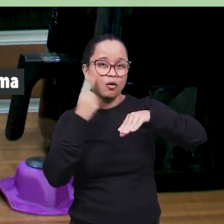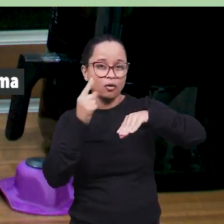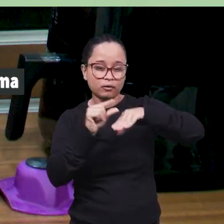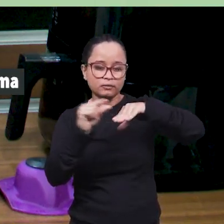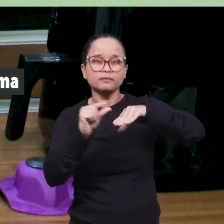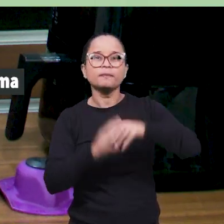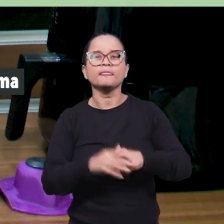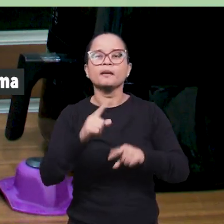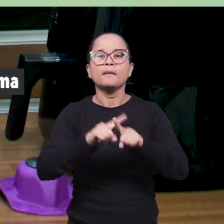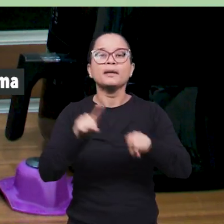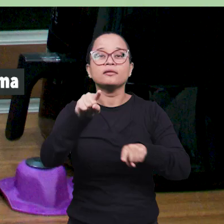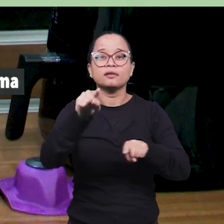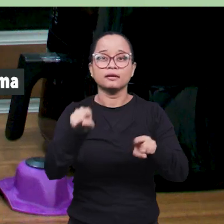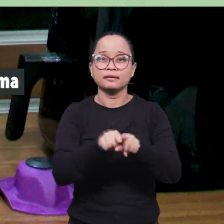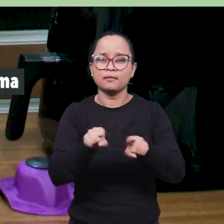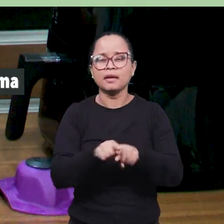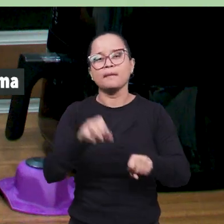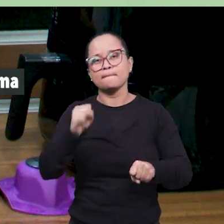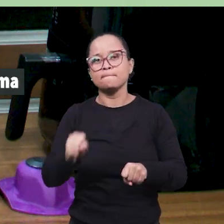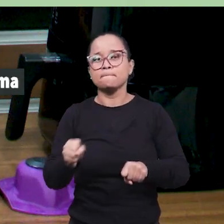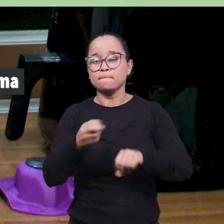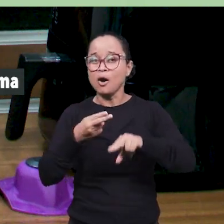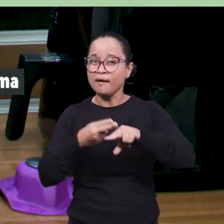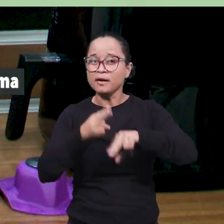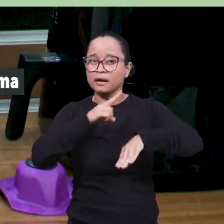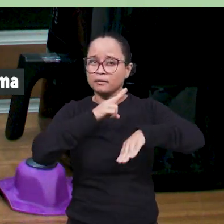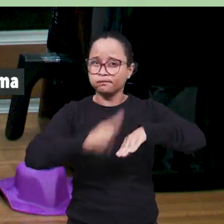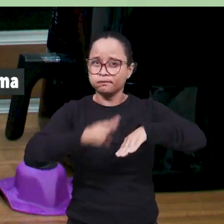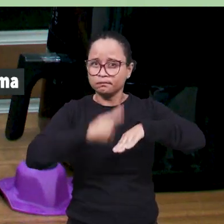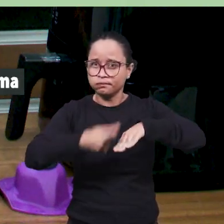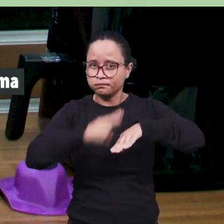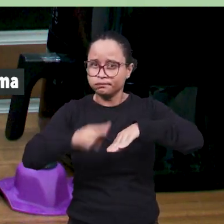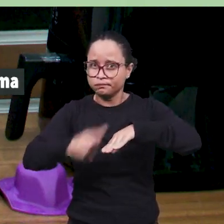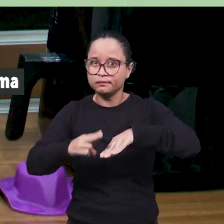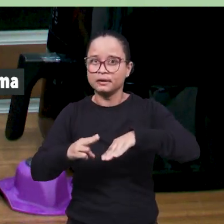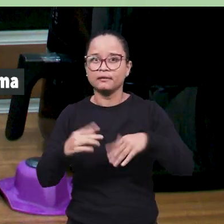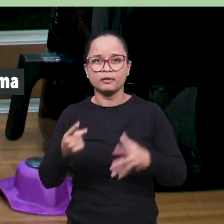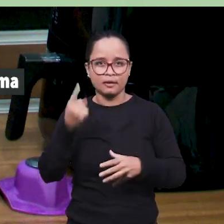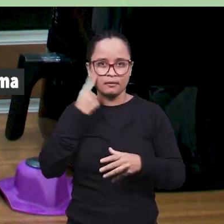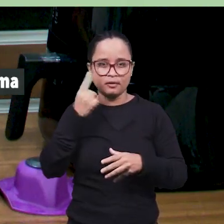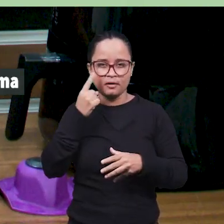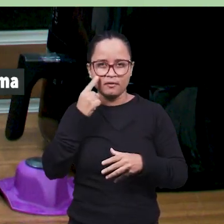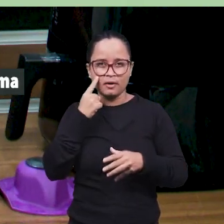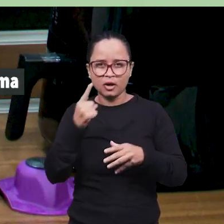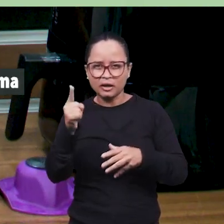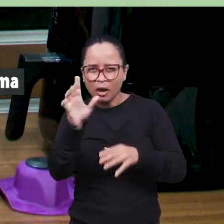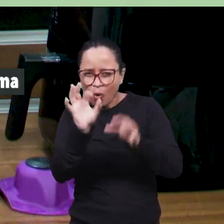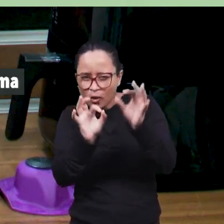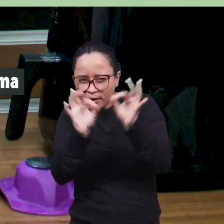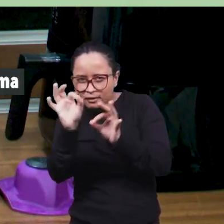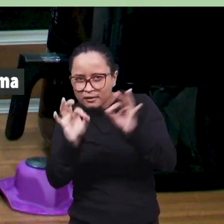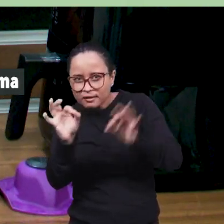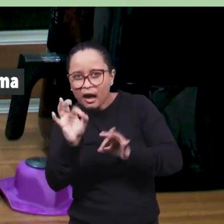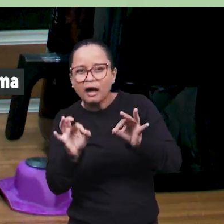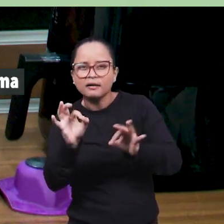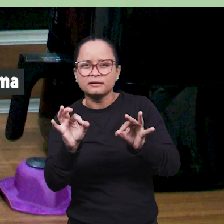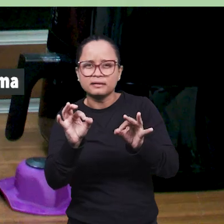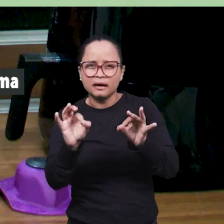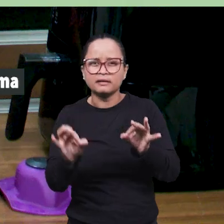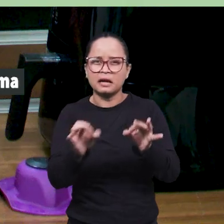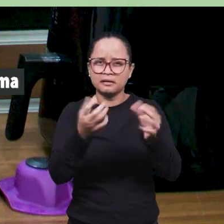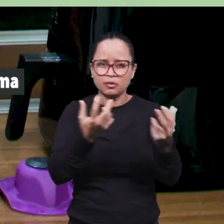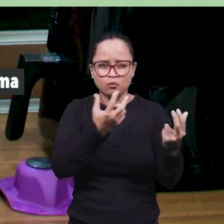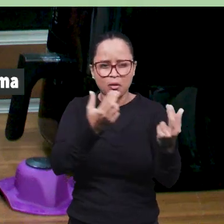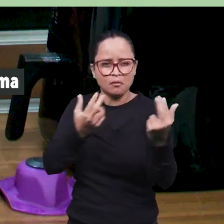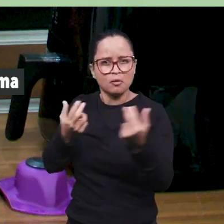pouquinho mais, mas você também pode fatiar na faca, tá? Viram que saiu bem uniforme? É essa a nossa